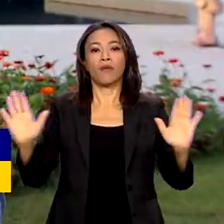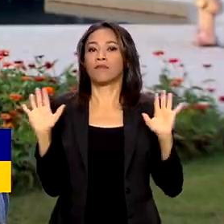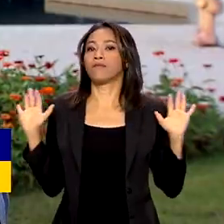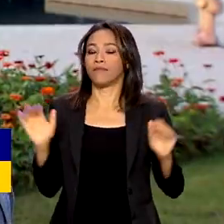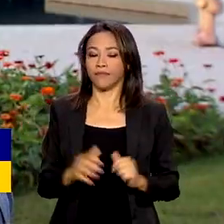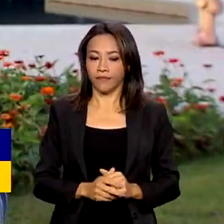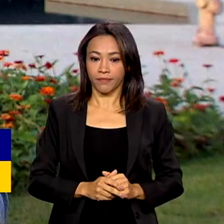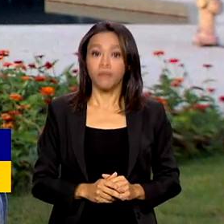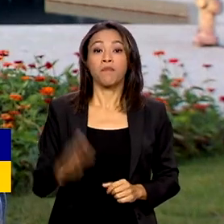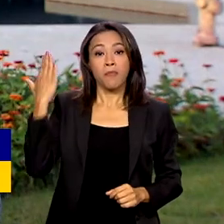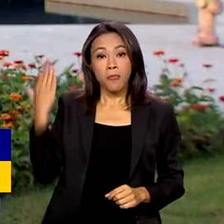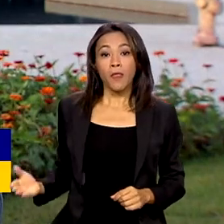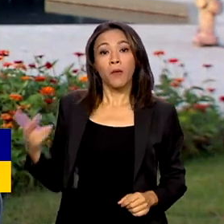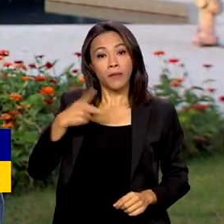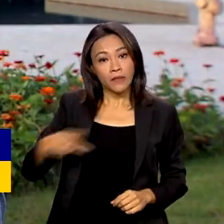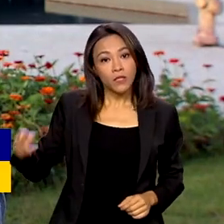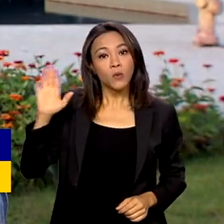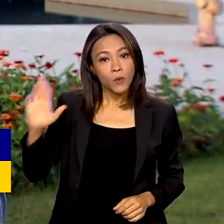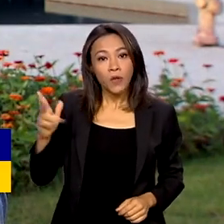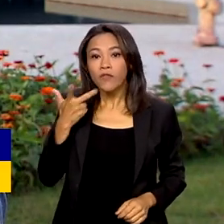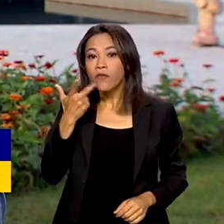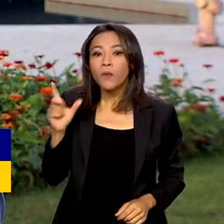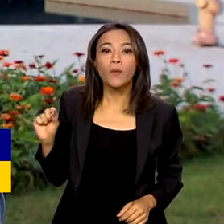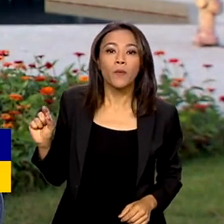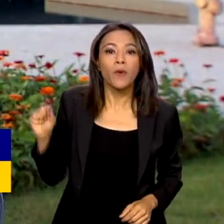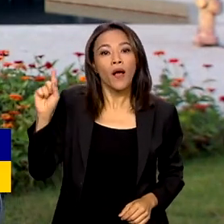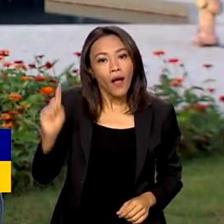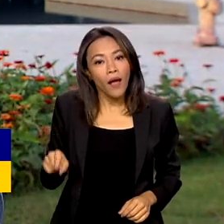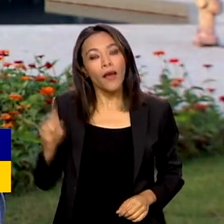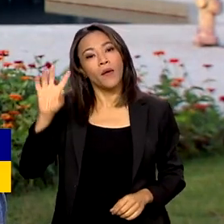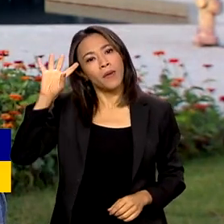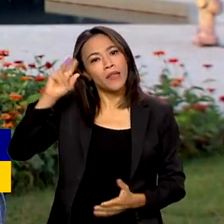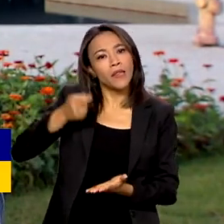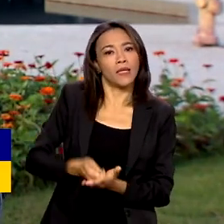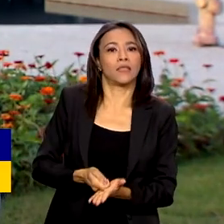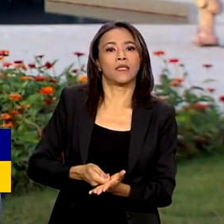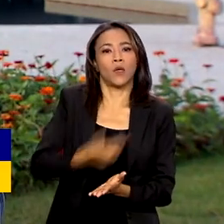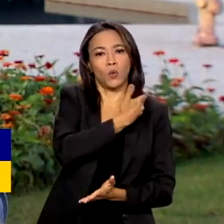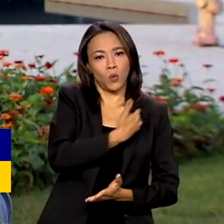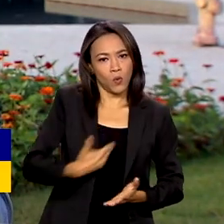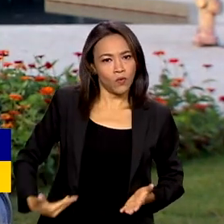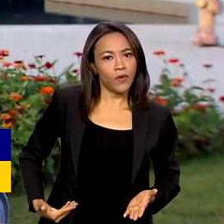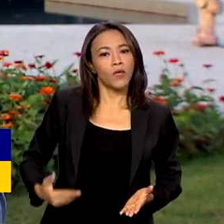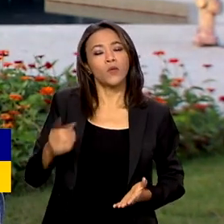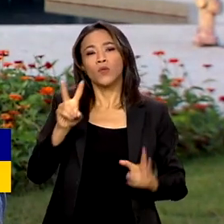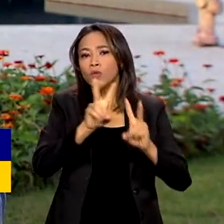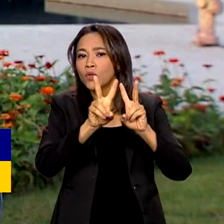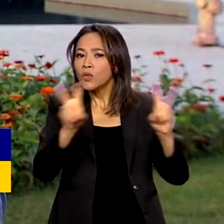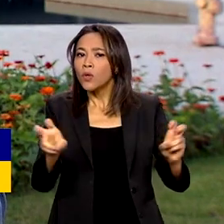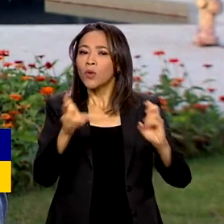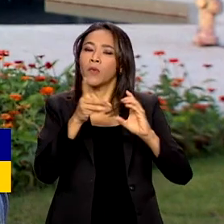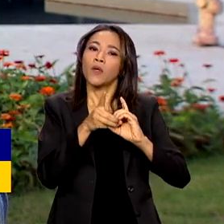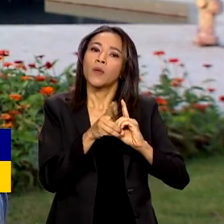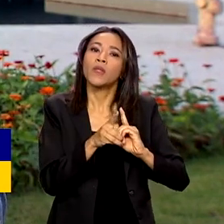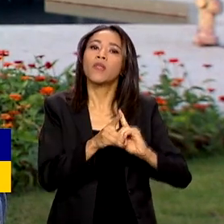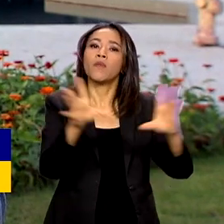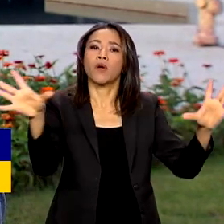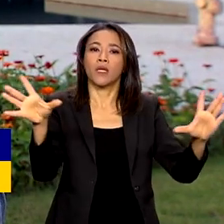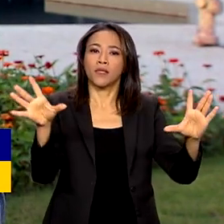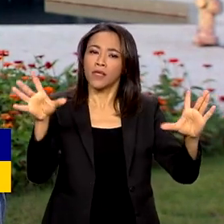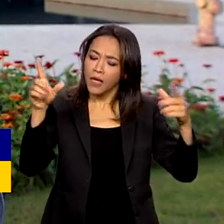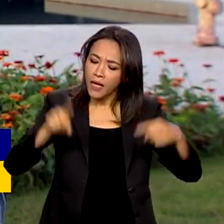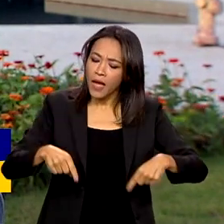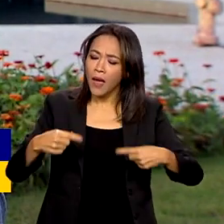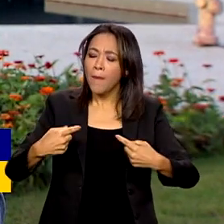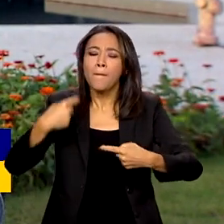Para o presidente Lula, a decisão é resultado da visão que o próprio governo tem da democracia, que deve ser um sistema